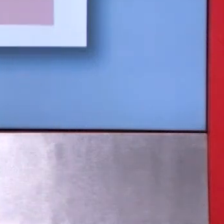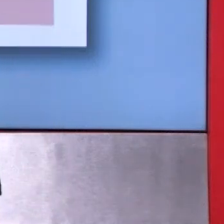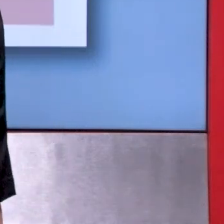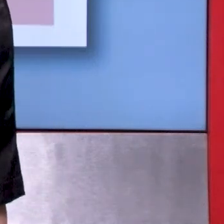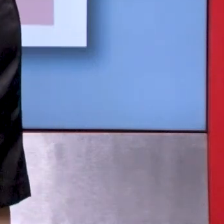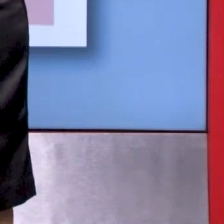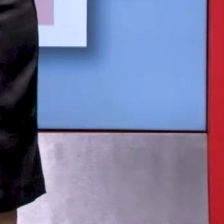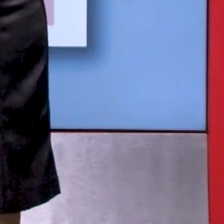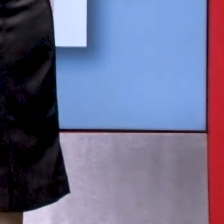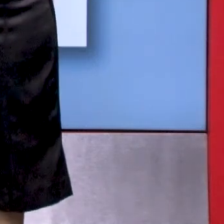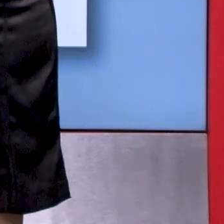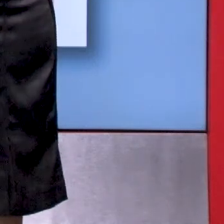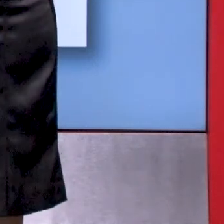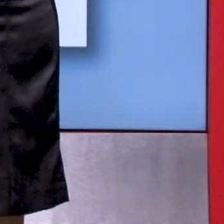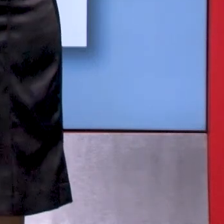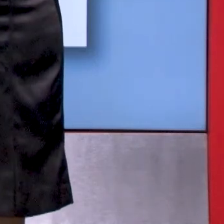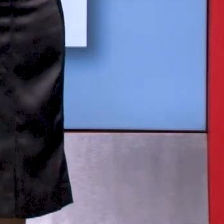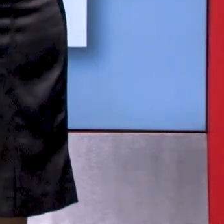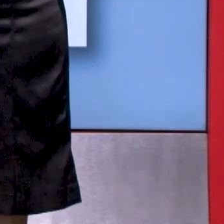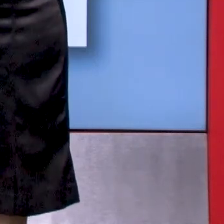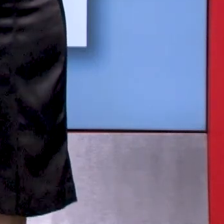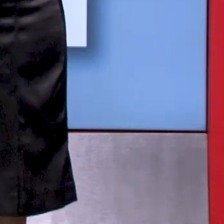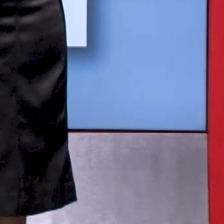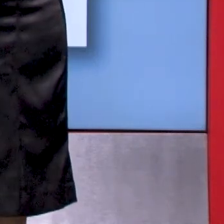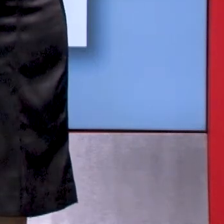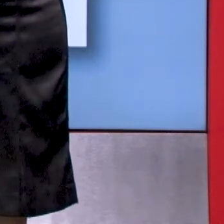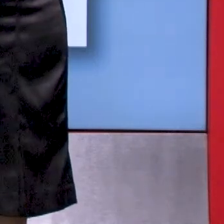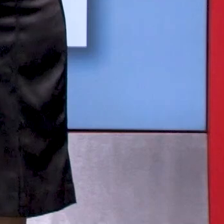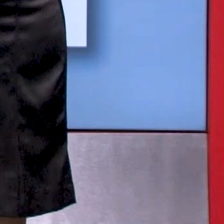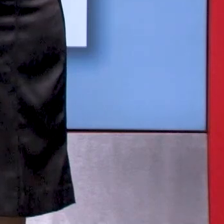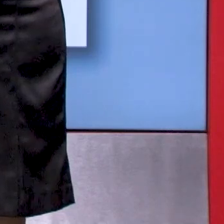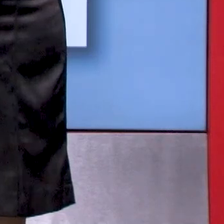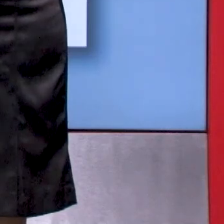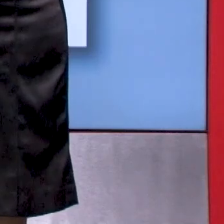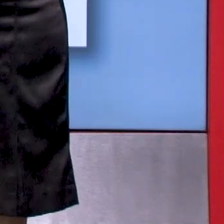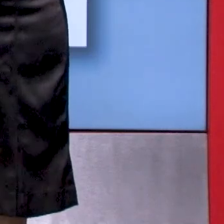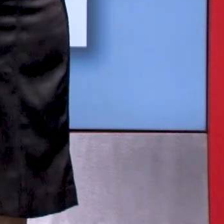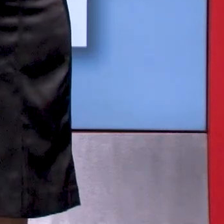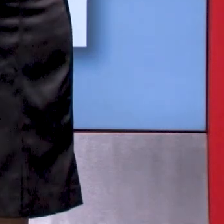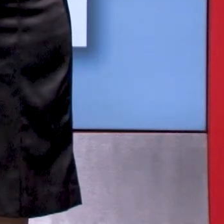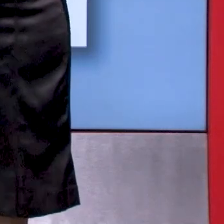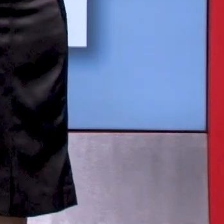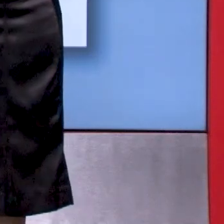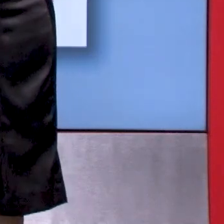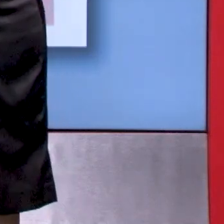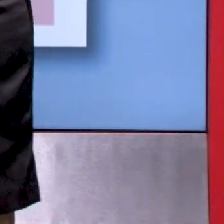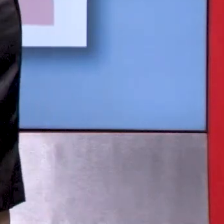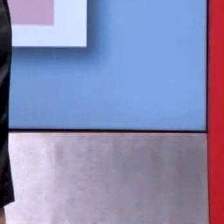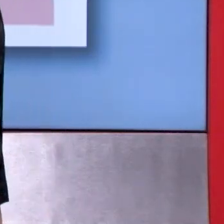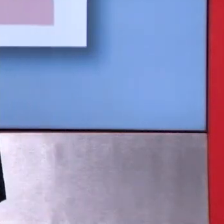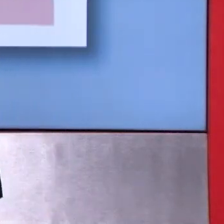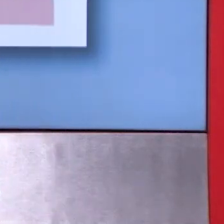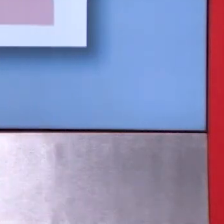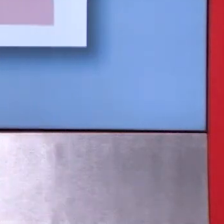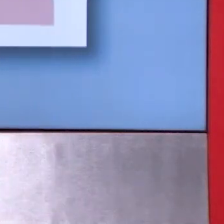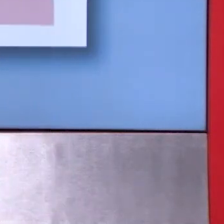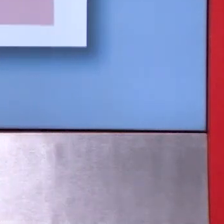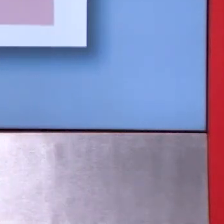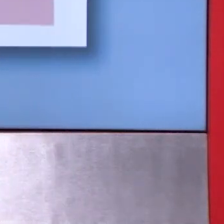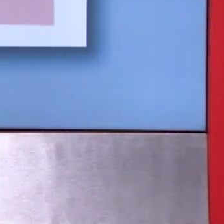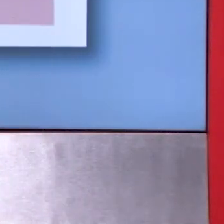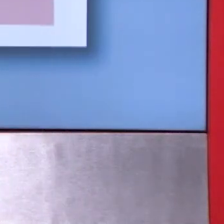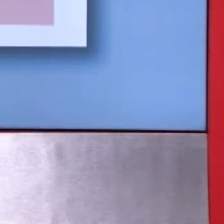lembrando que são muitos vídeos, glória a Deus por isso, não é? Mas que todos terão a sua